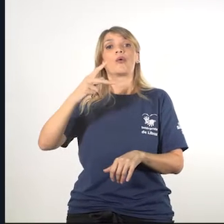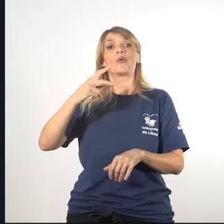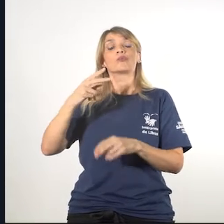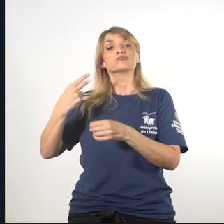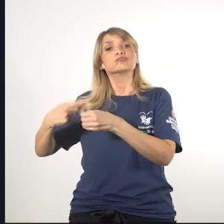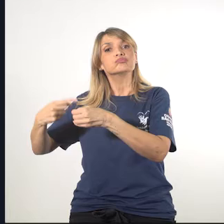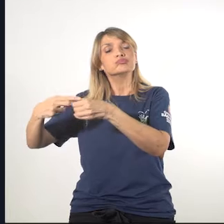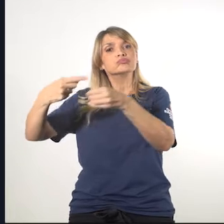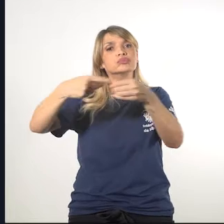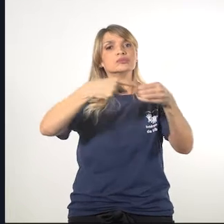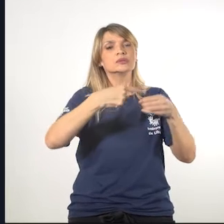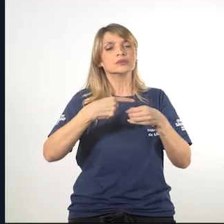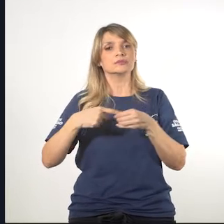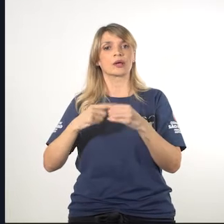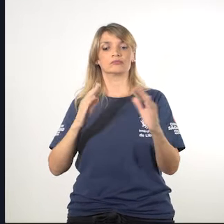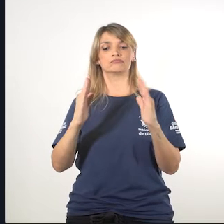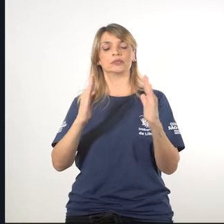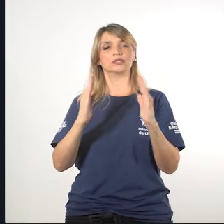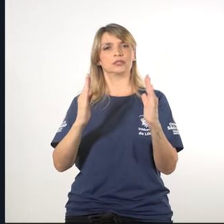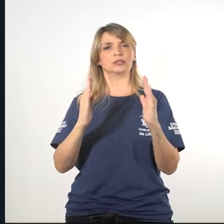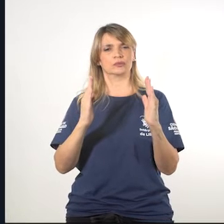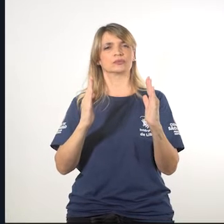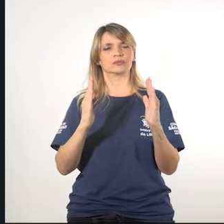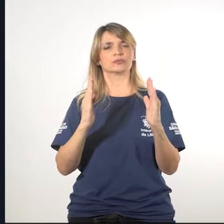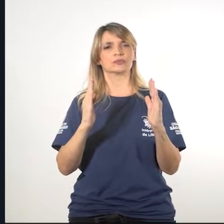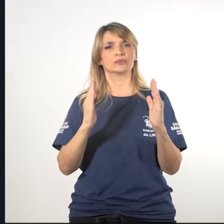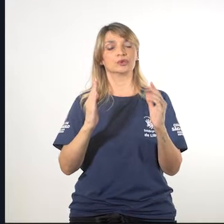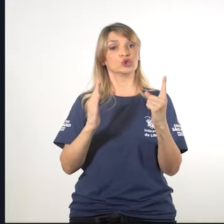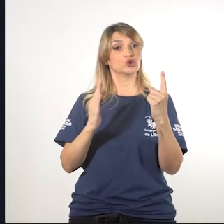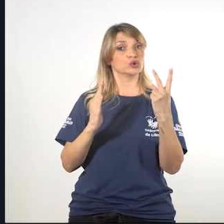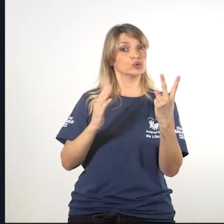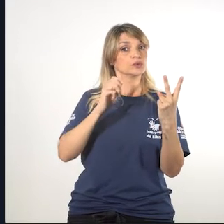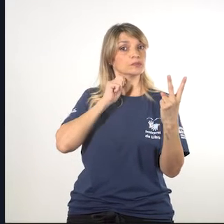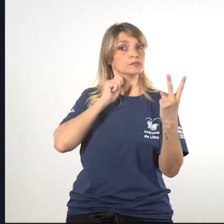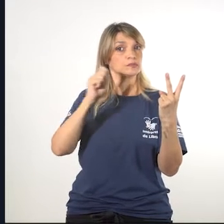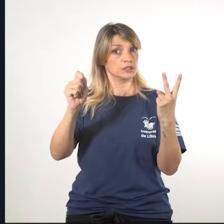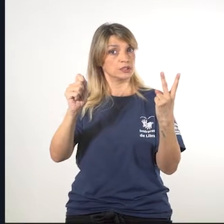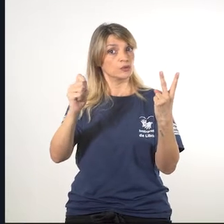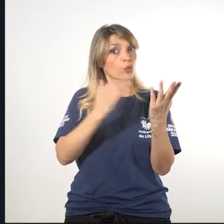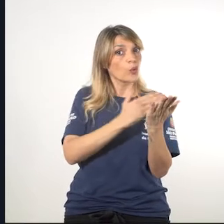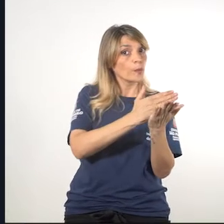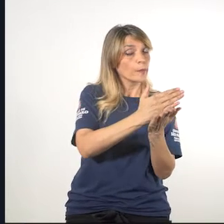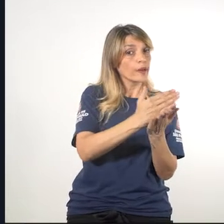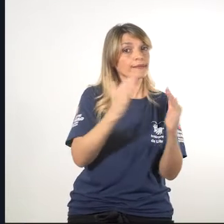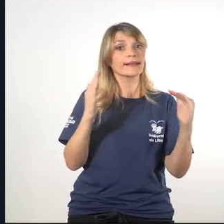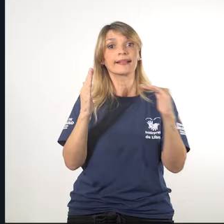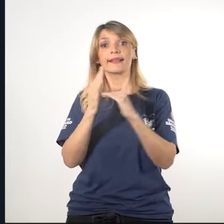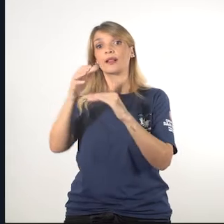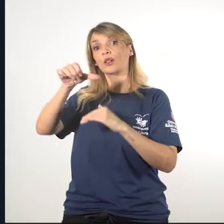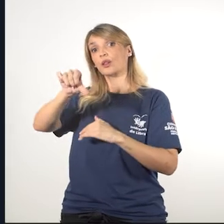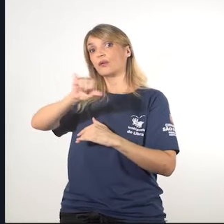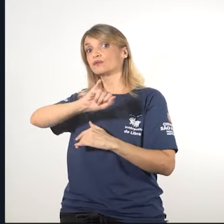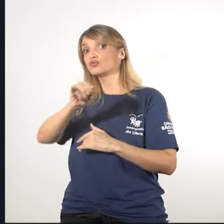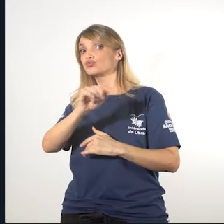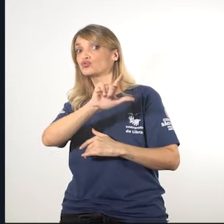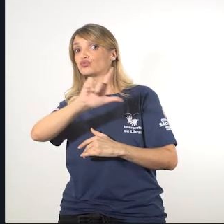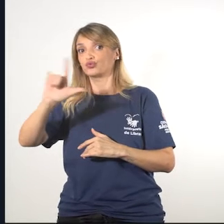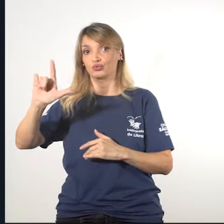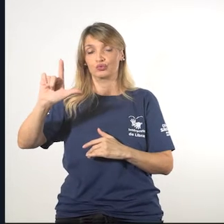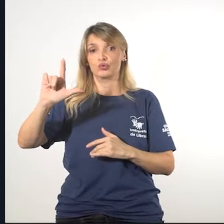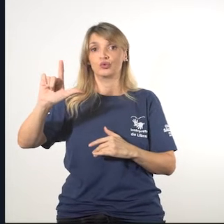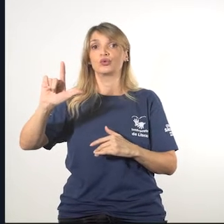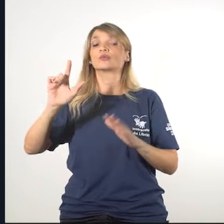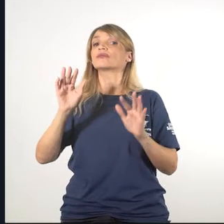contra a influenza. O período que ela deve ocorrer, de 12 de abril, que é o seu início, até o dia 9 de julho, que é a